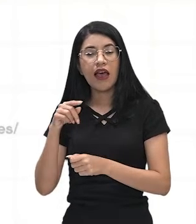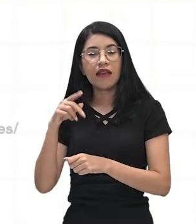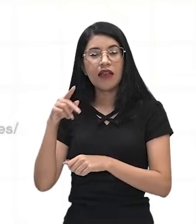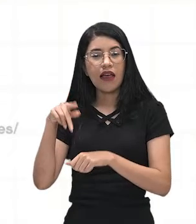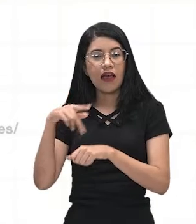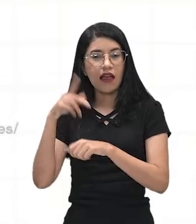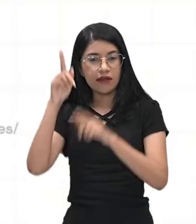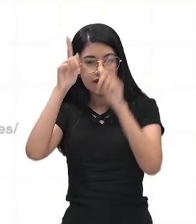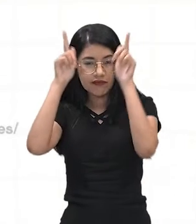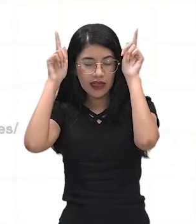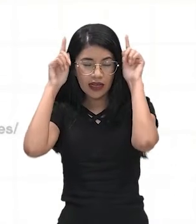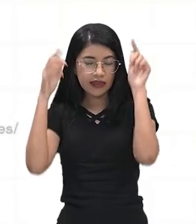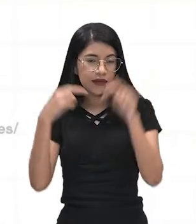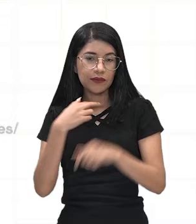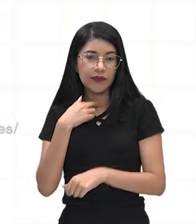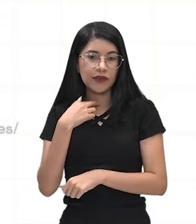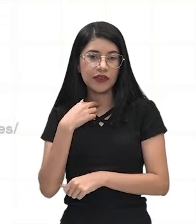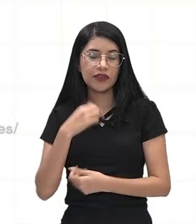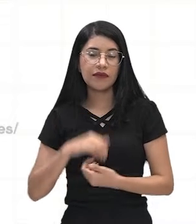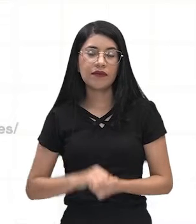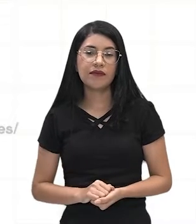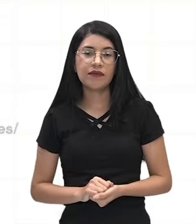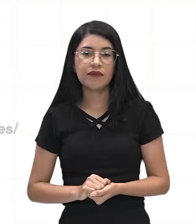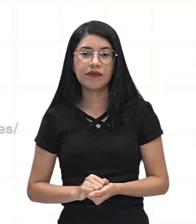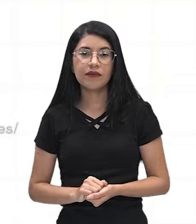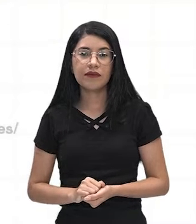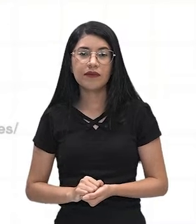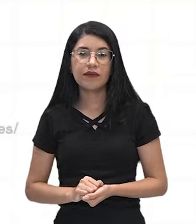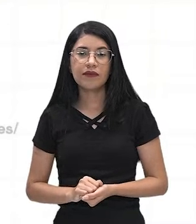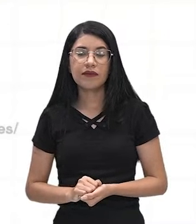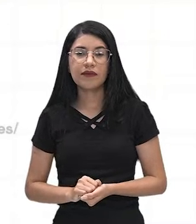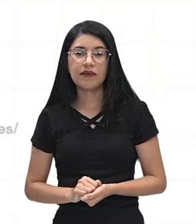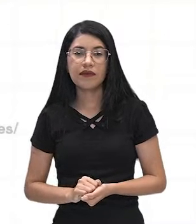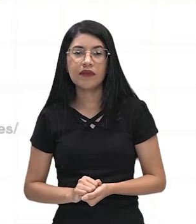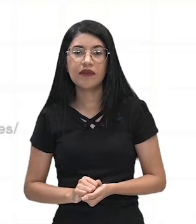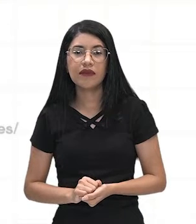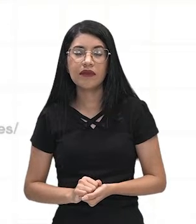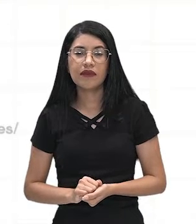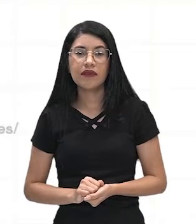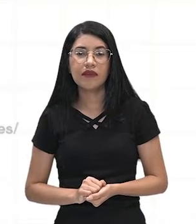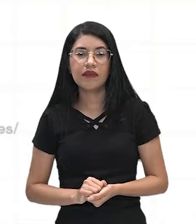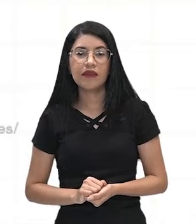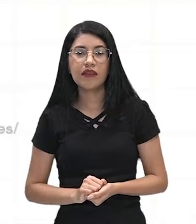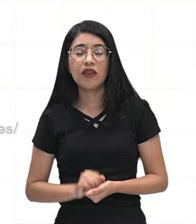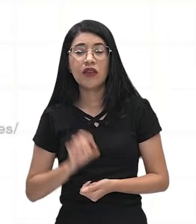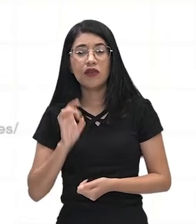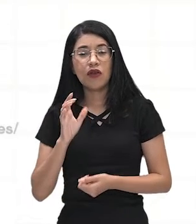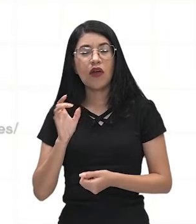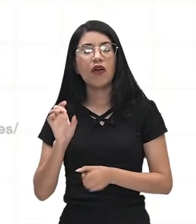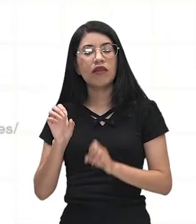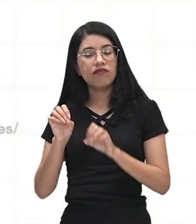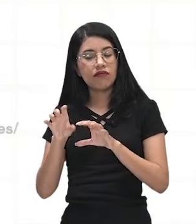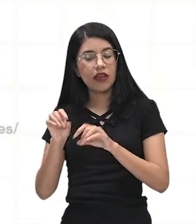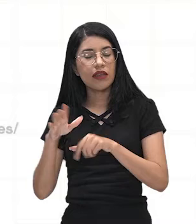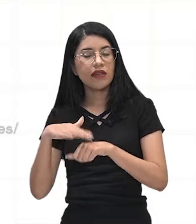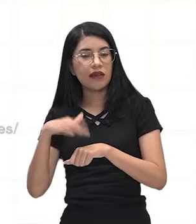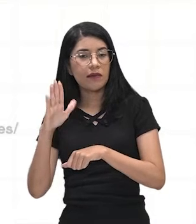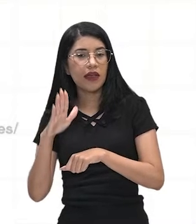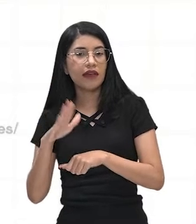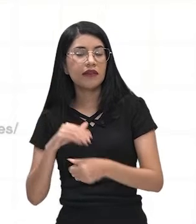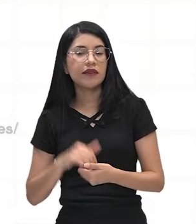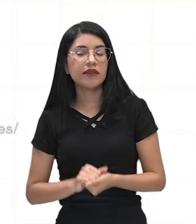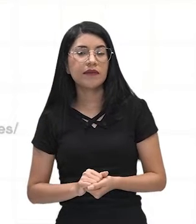não podiam. Elas também tinham acesso, um acesso maior à educação. Enquanto as mulheres gregas